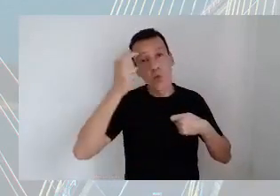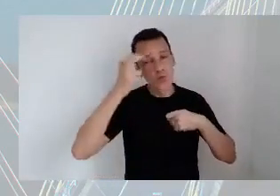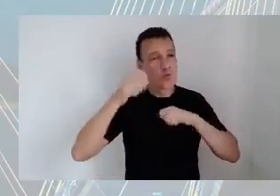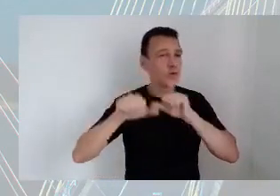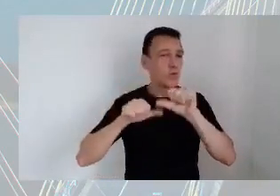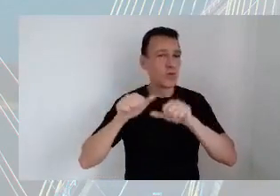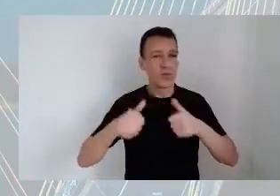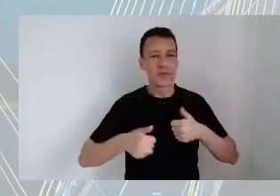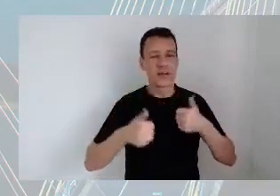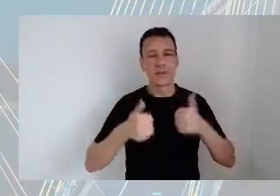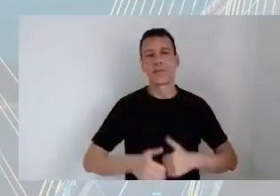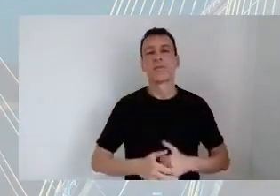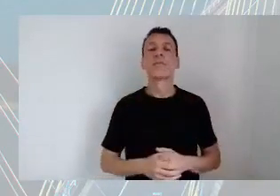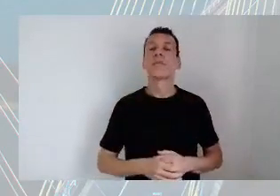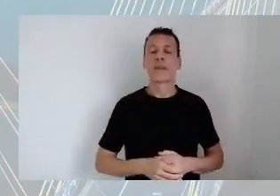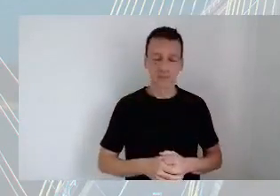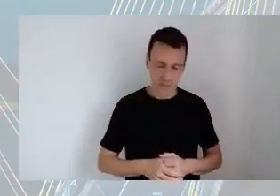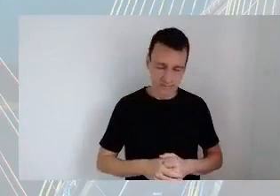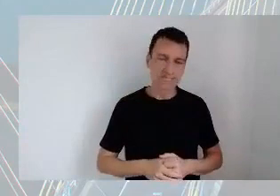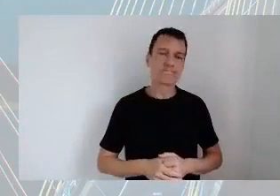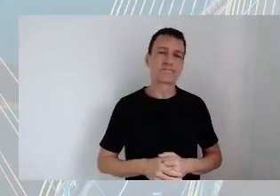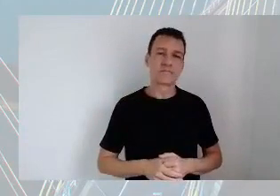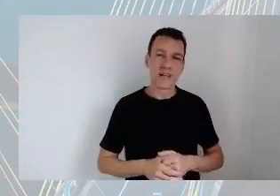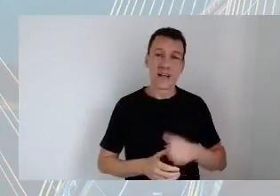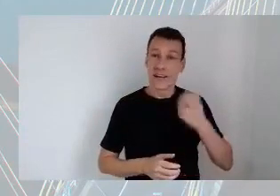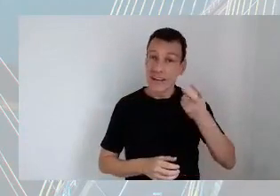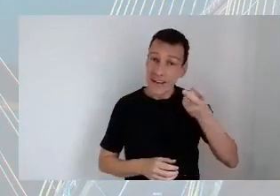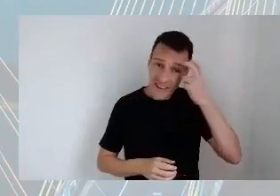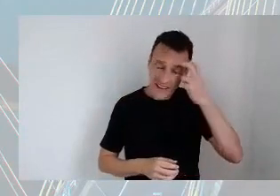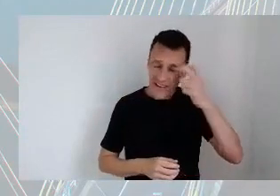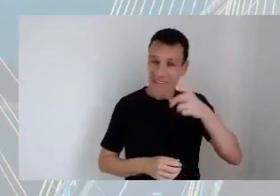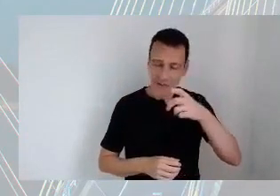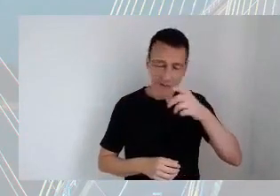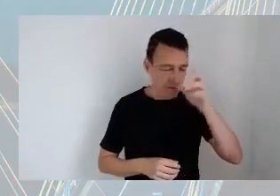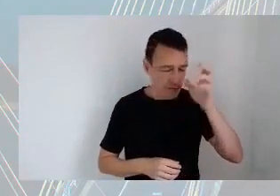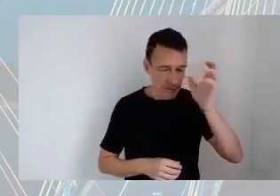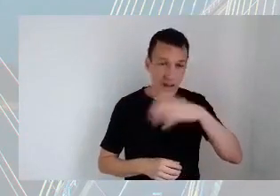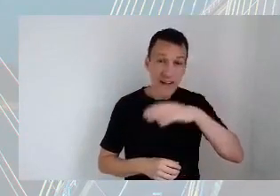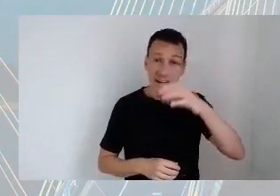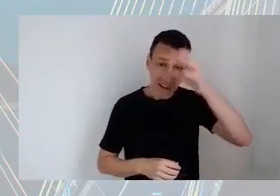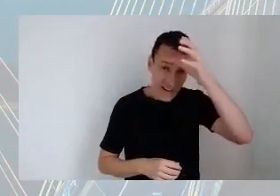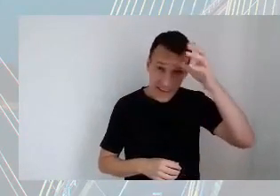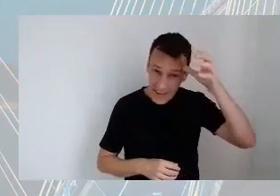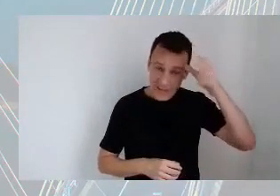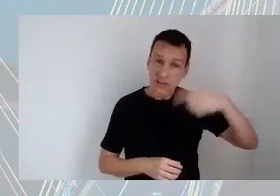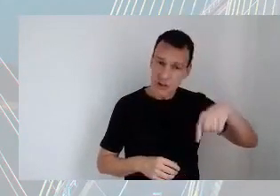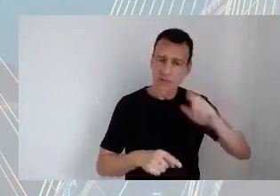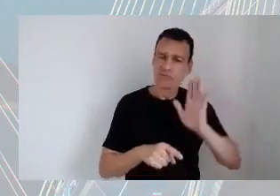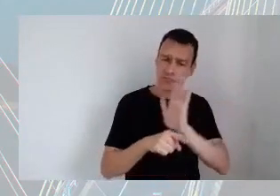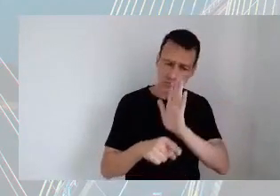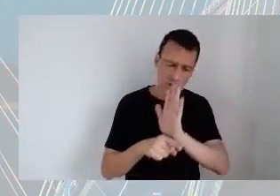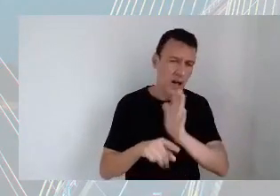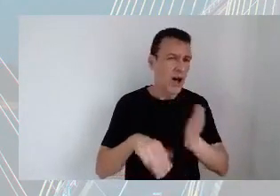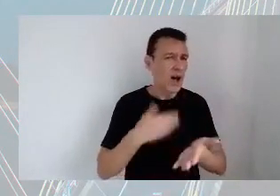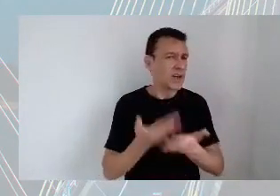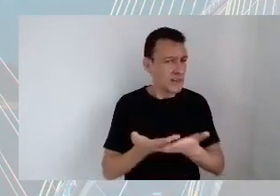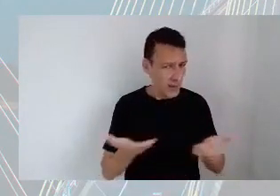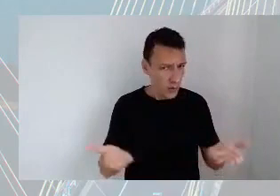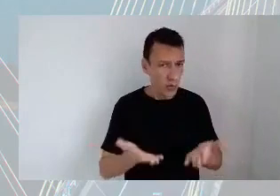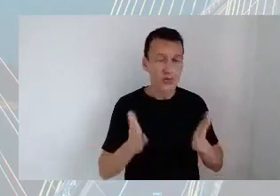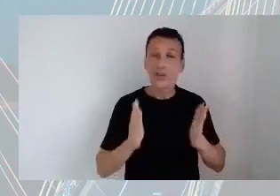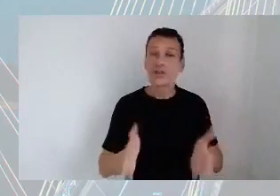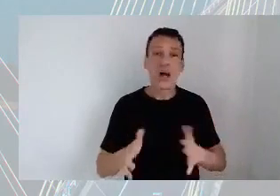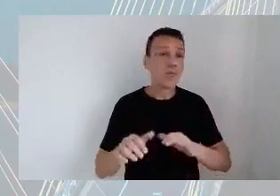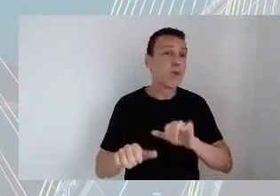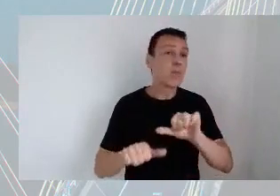entregou um modelo incrível ali de governança de dados, com tudo que o Rafa trouxe de exemplo, e a gente está lá até hoje